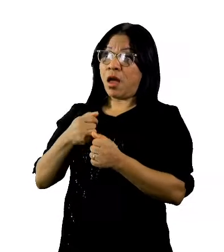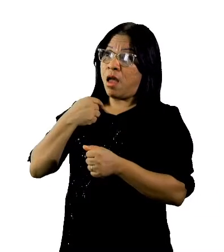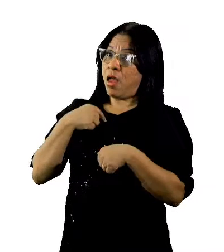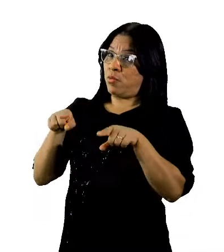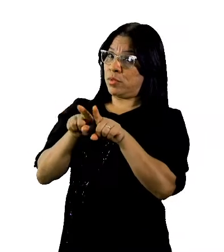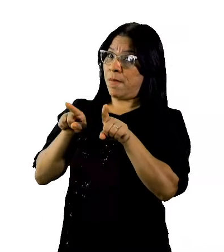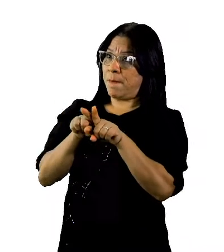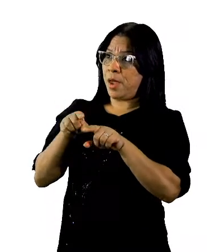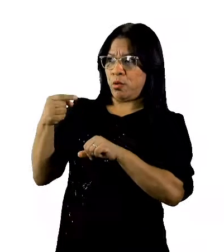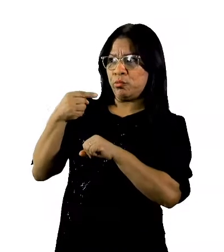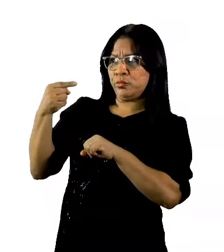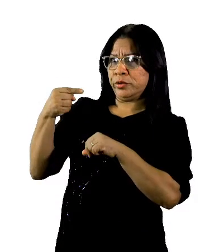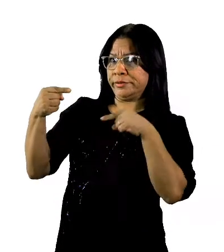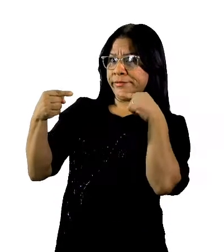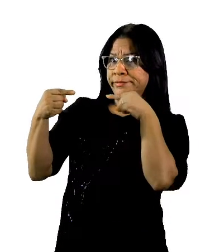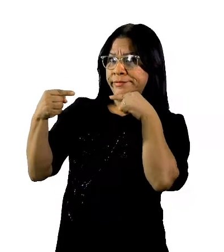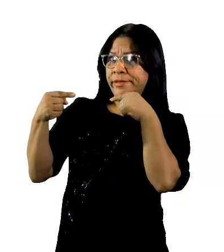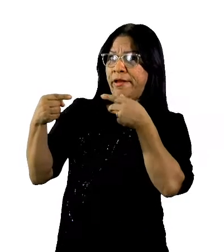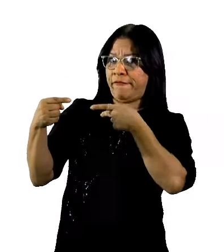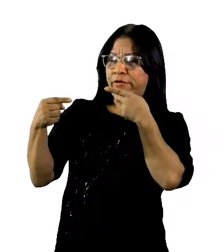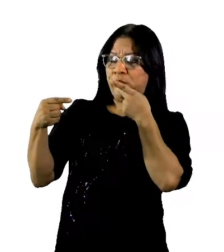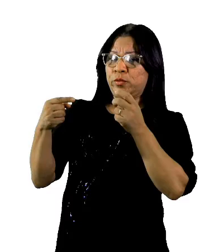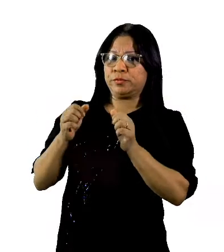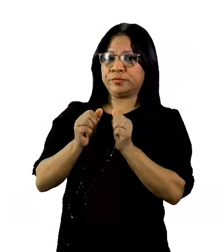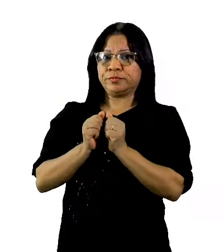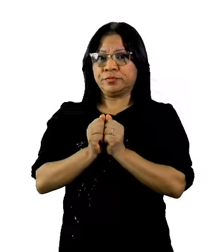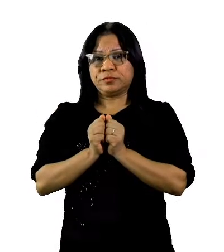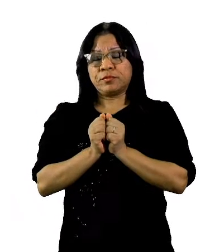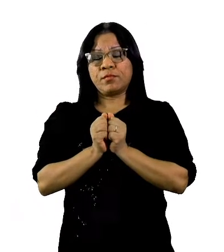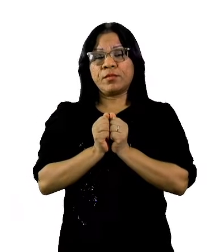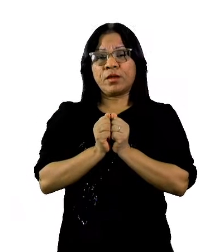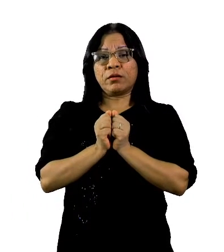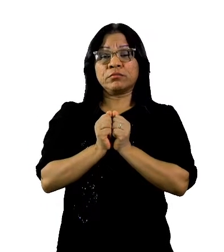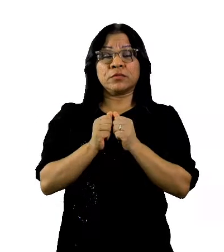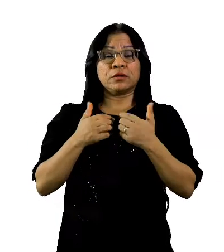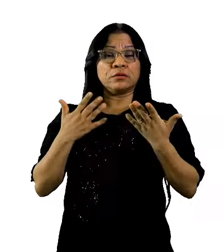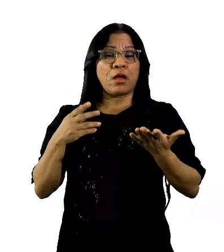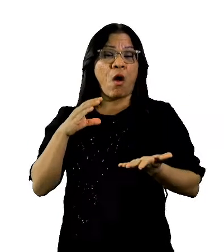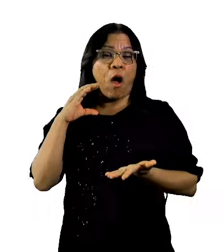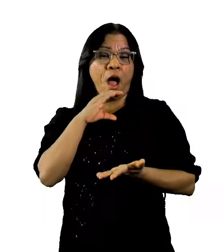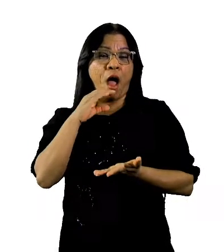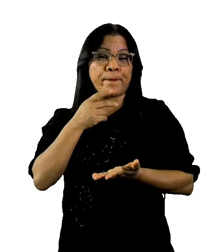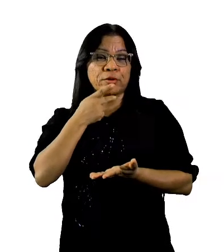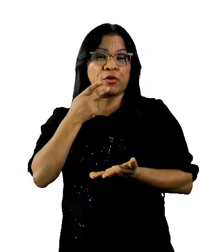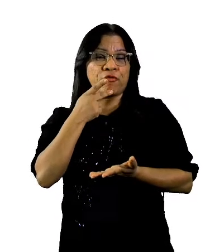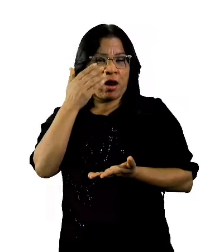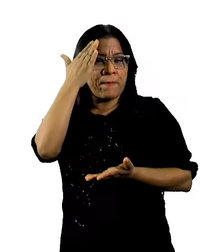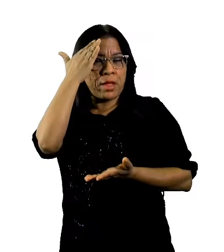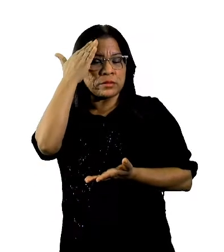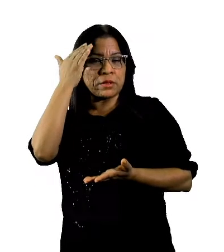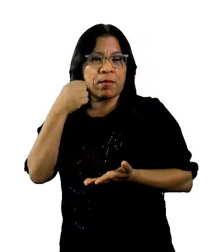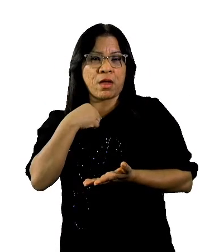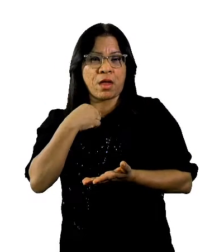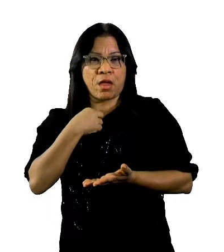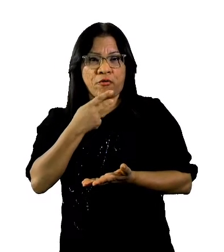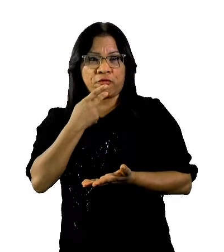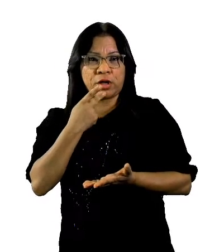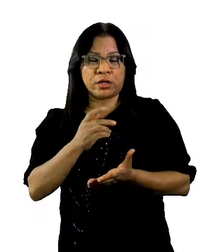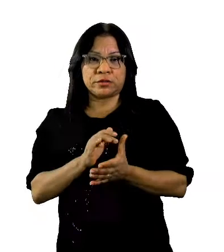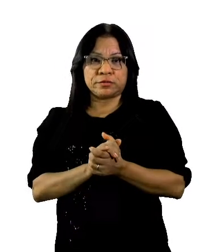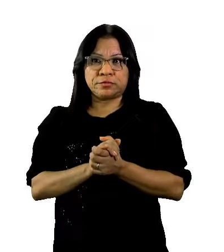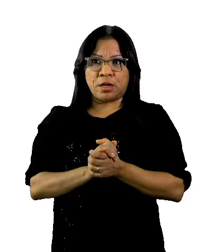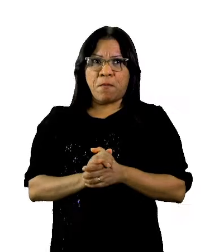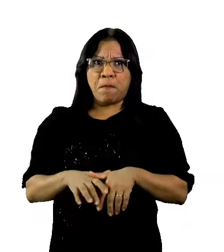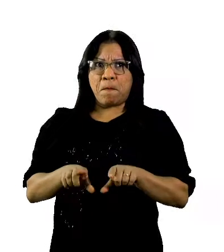Eu logo apareci para o leitor saber que você estava falando. E nós, protestaram as